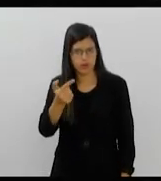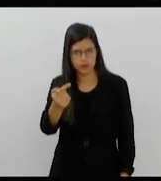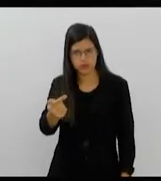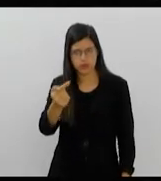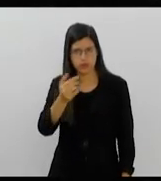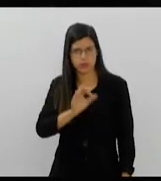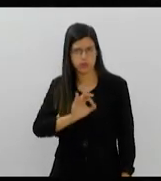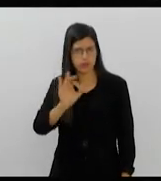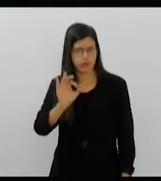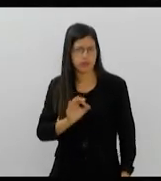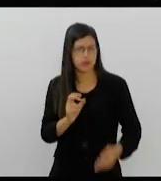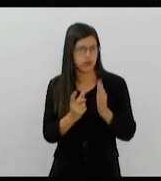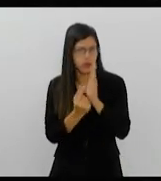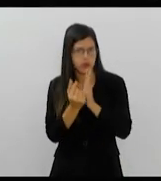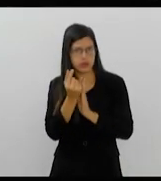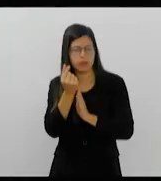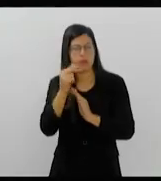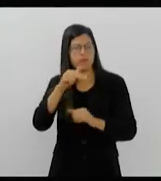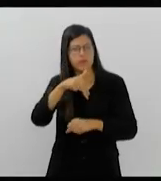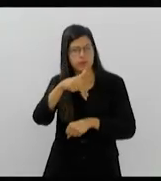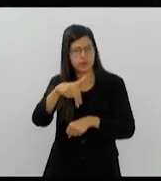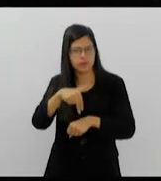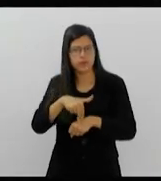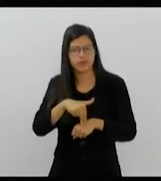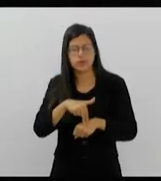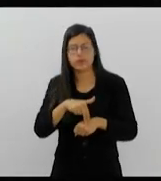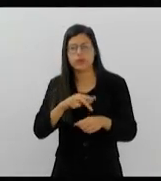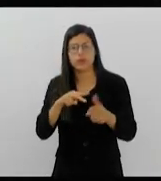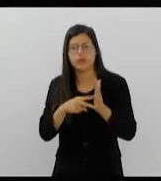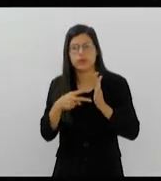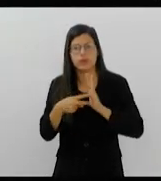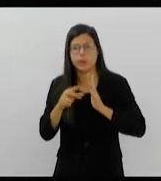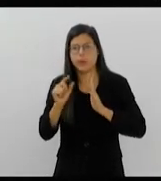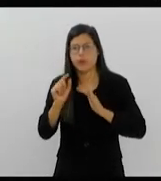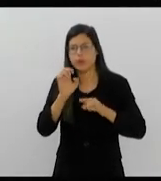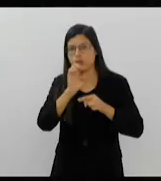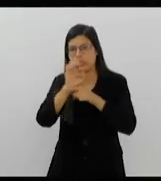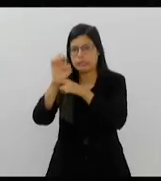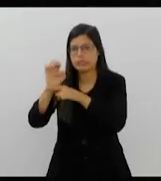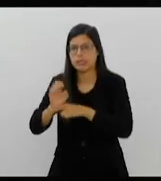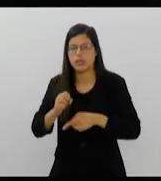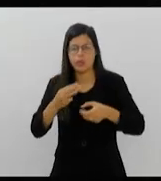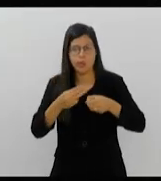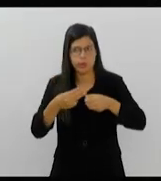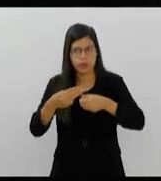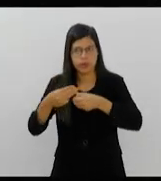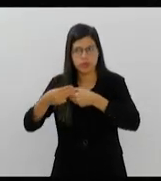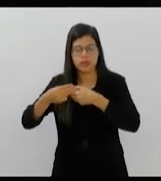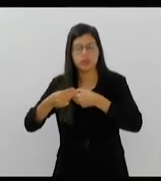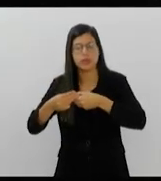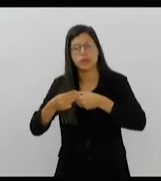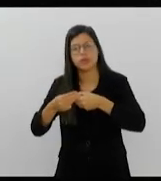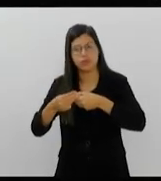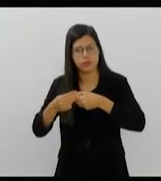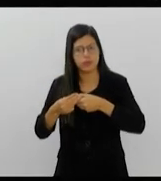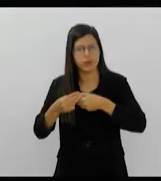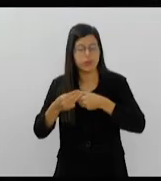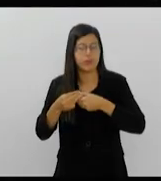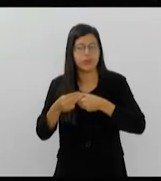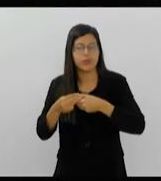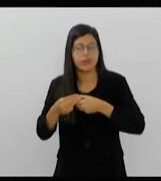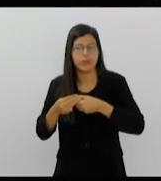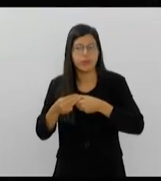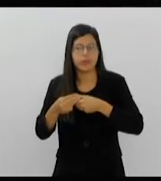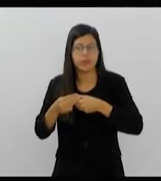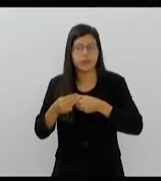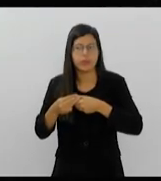1,7% do orçamento da União, é sinal que os estados e municípios, com honrosas exceções, vão para a União